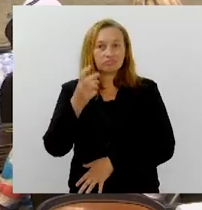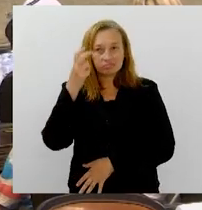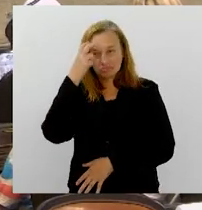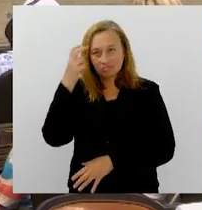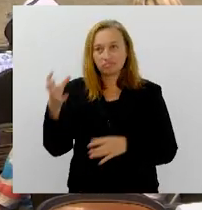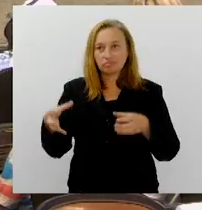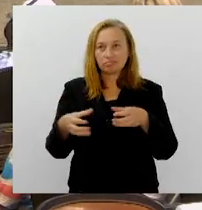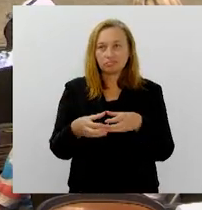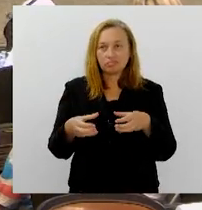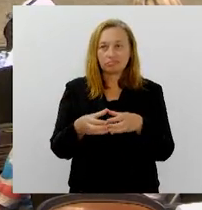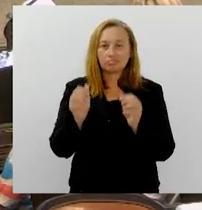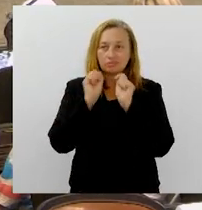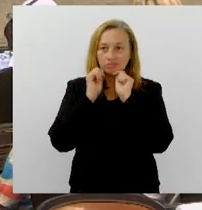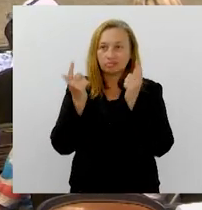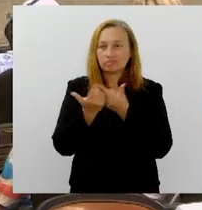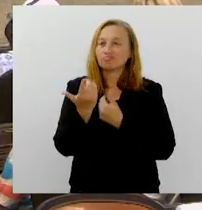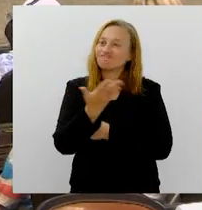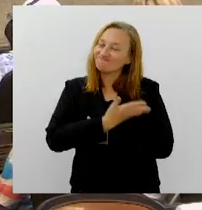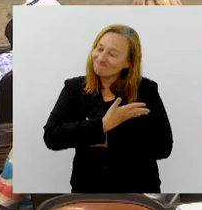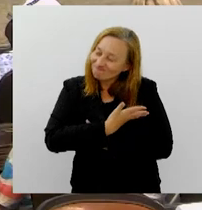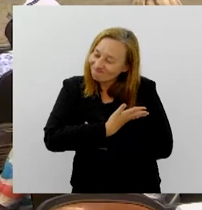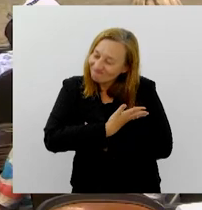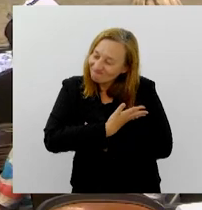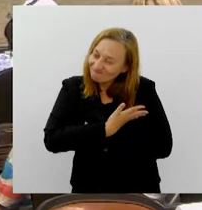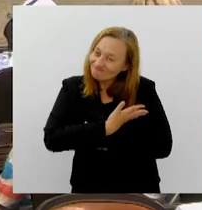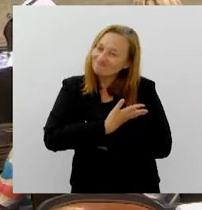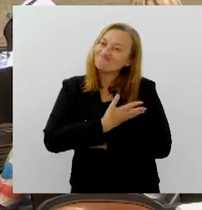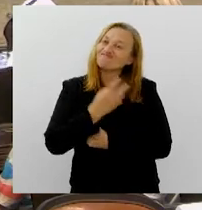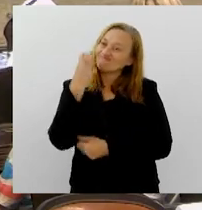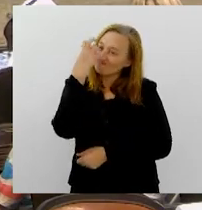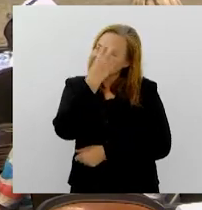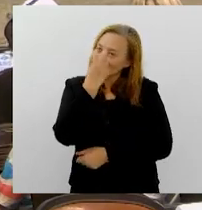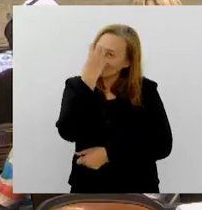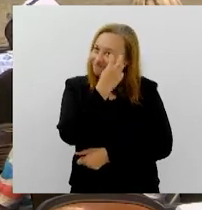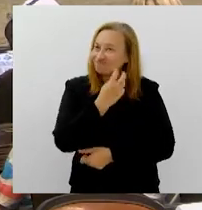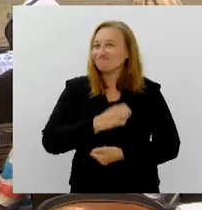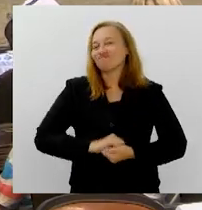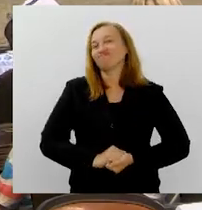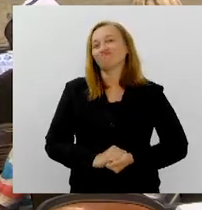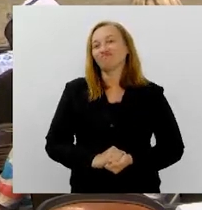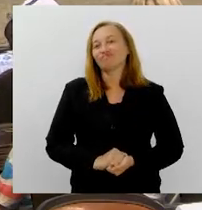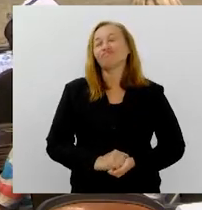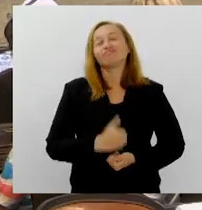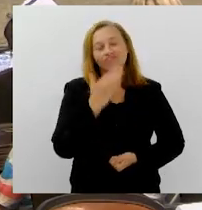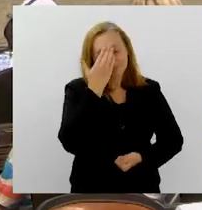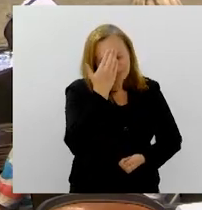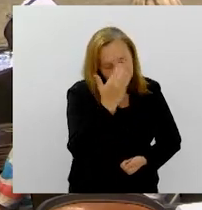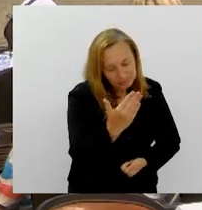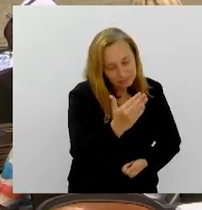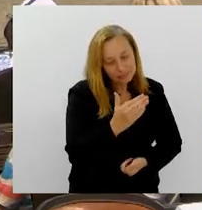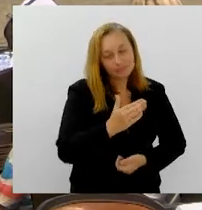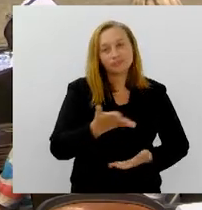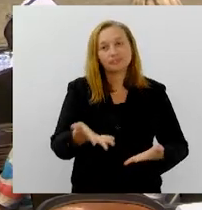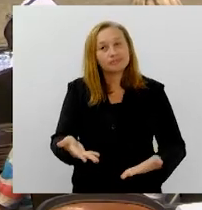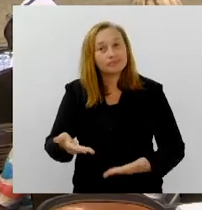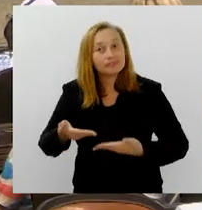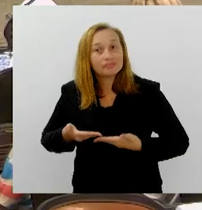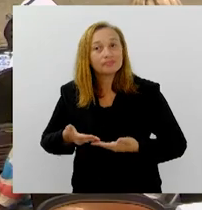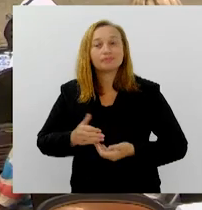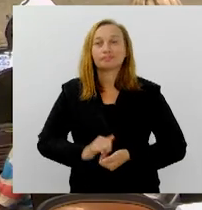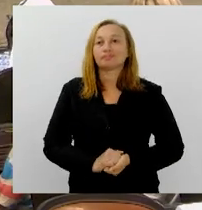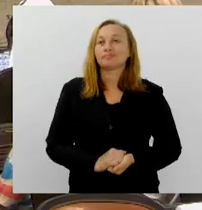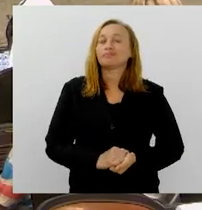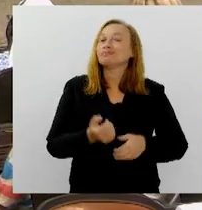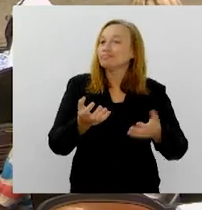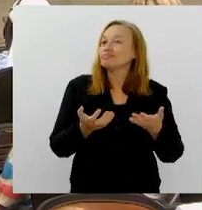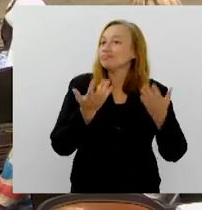Alerje, minha querida companheira Verônica Lima. Muito obrigada por esse convite. E eu quero